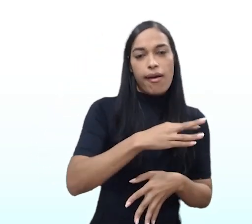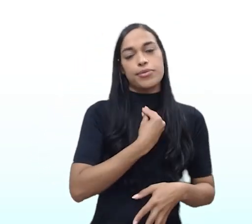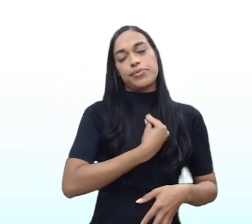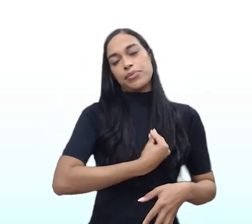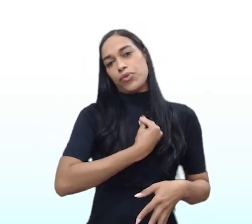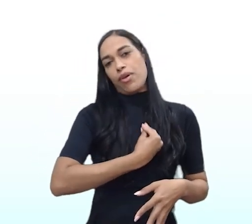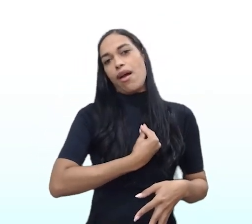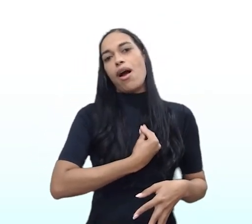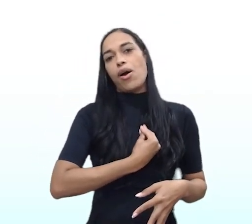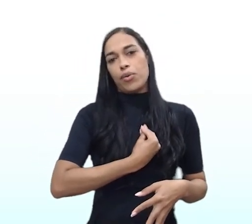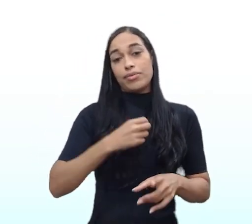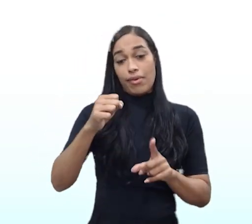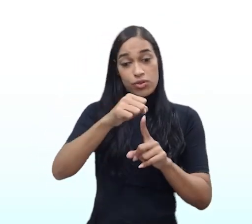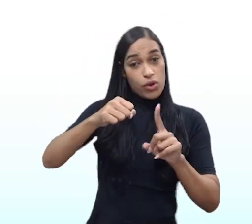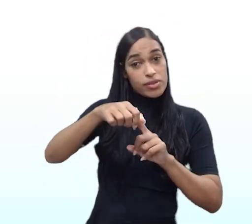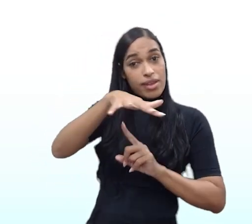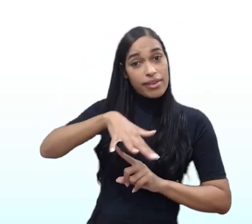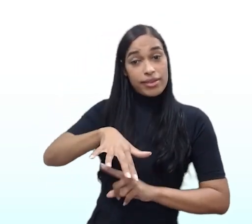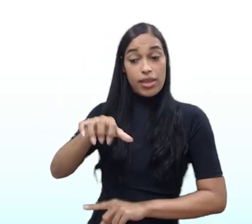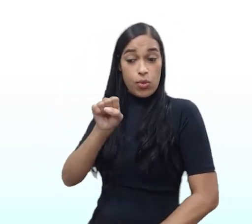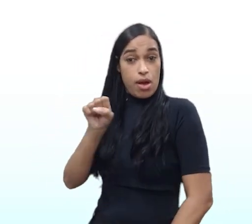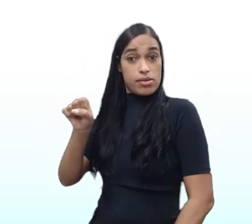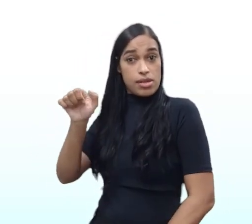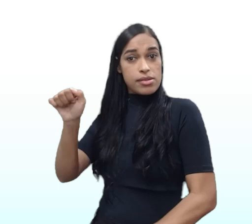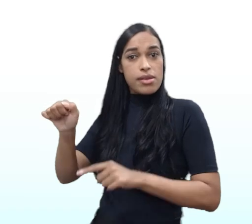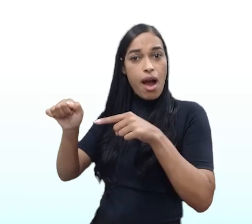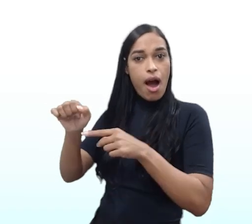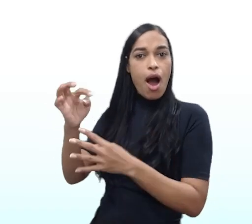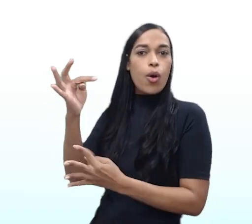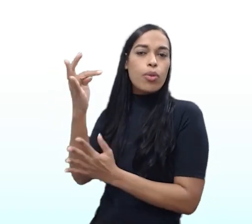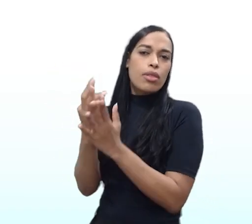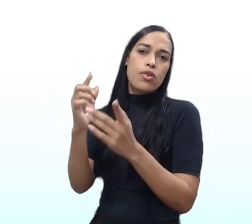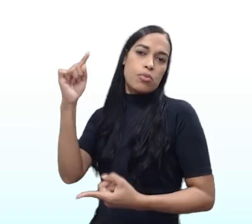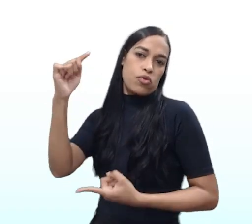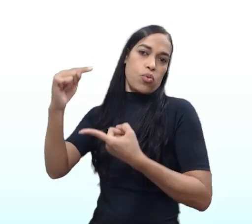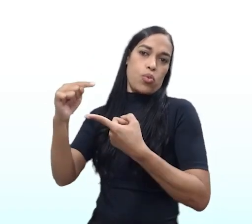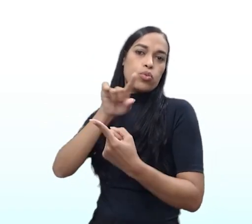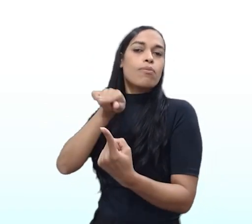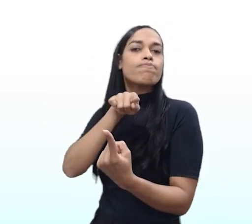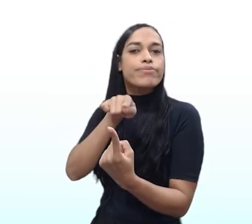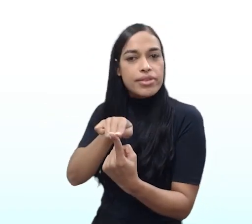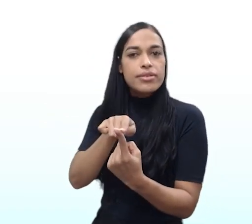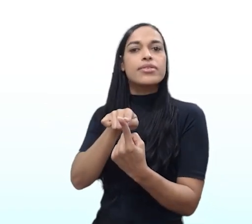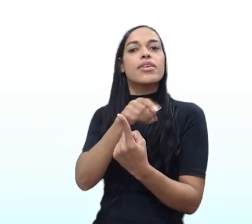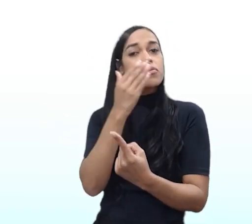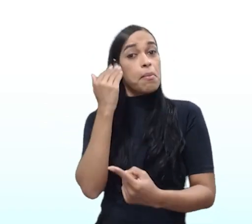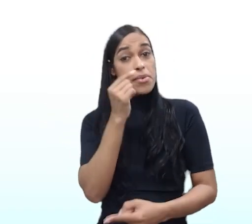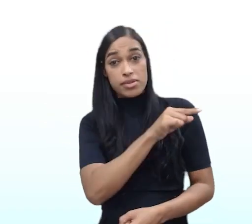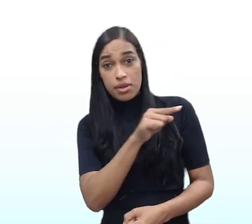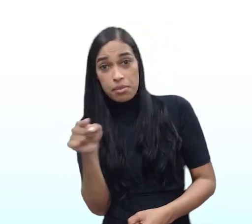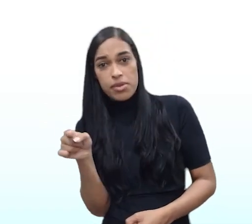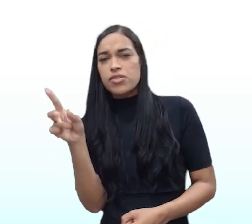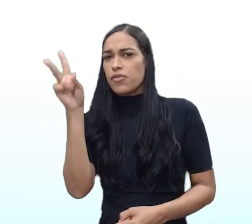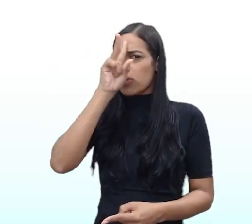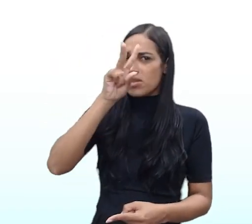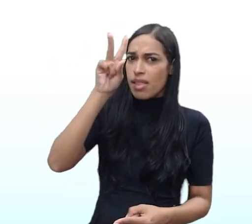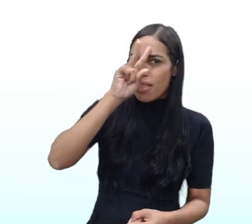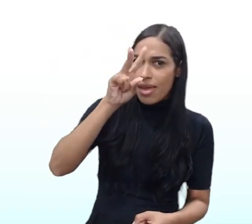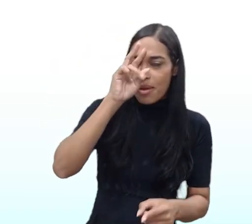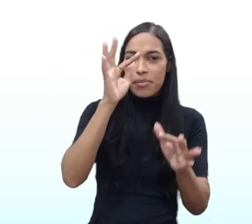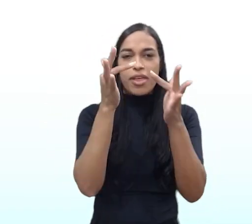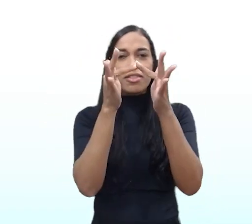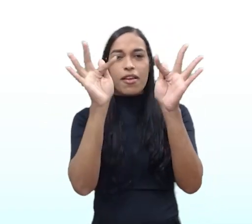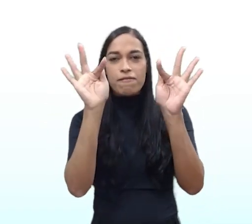real, aos fenômenos, e lá no SSA um texto mais curto, mais objetivo para saber se você realmente lembra